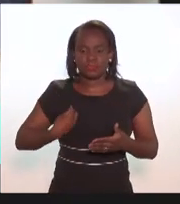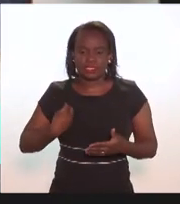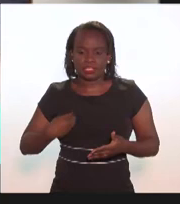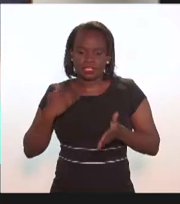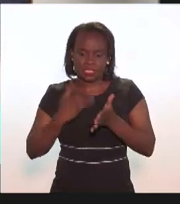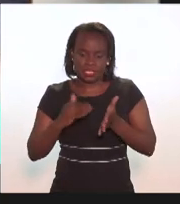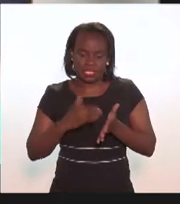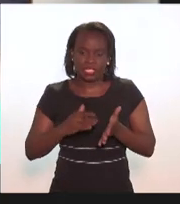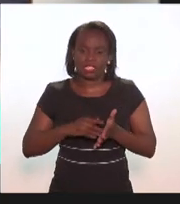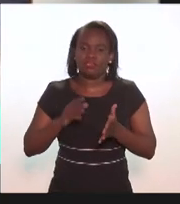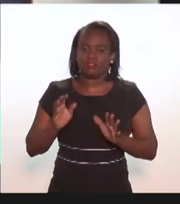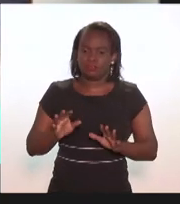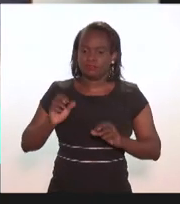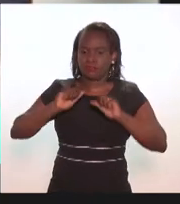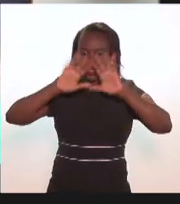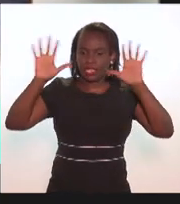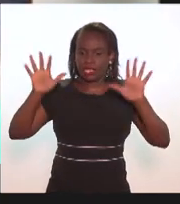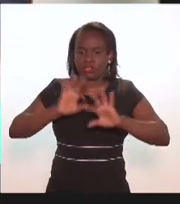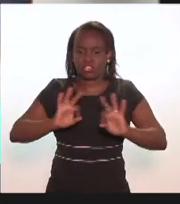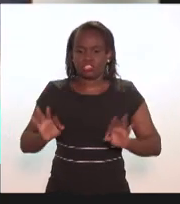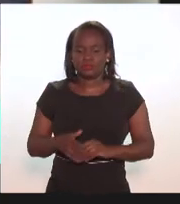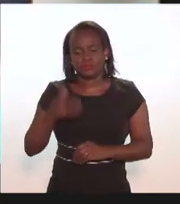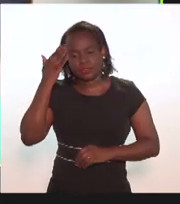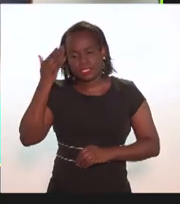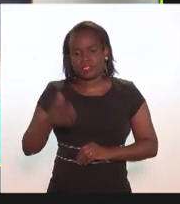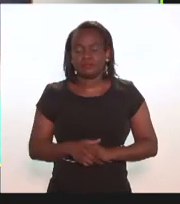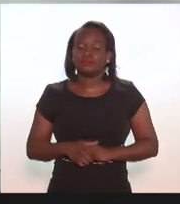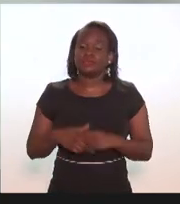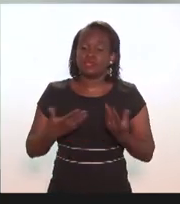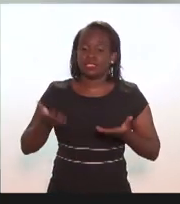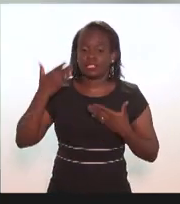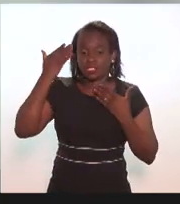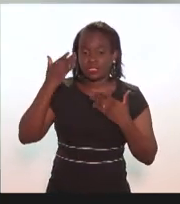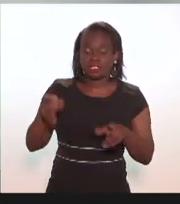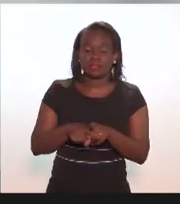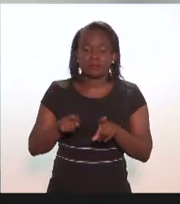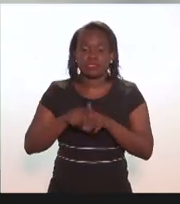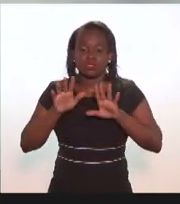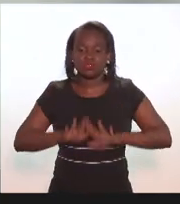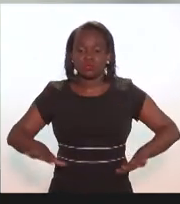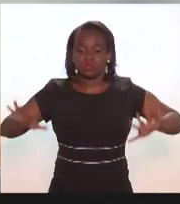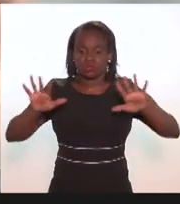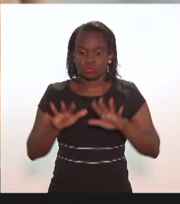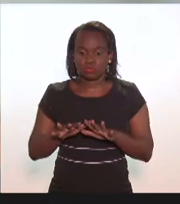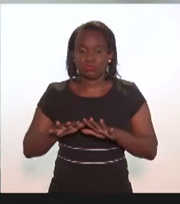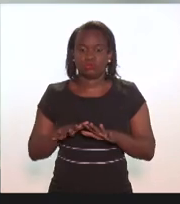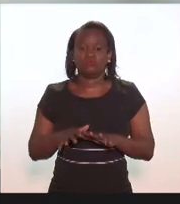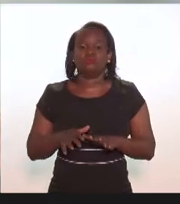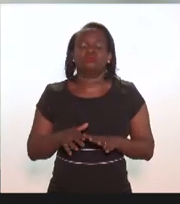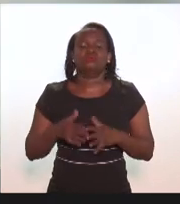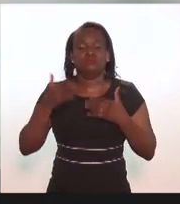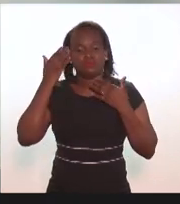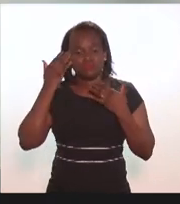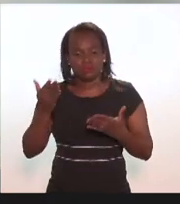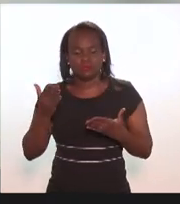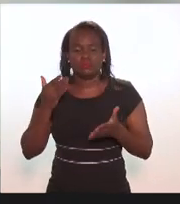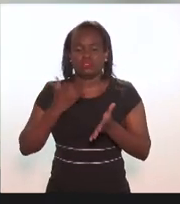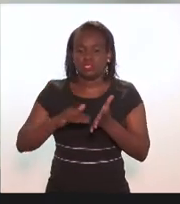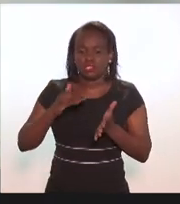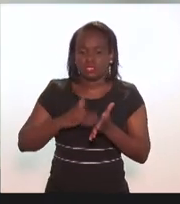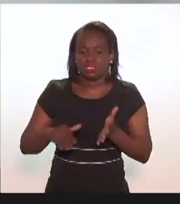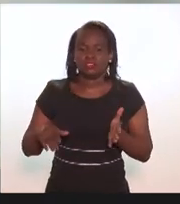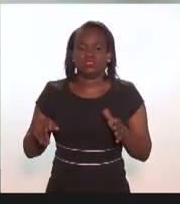que foi muito elucidador. Obrigada. Eu queria agradecer, então, a todas e todos, agradecer ao